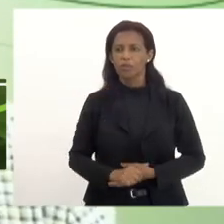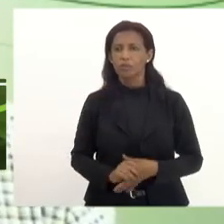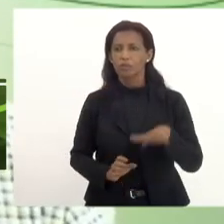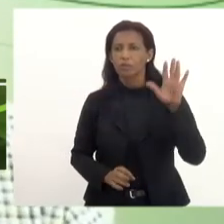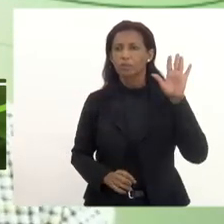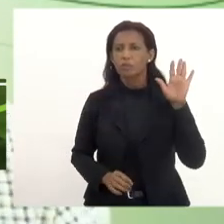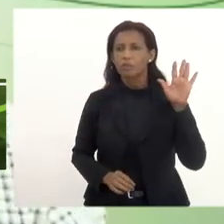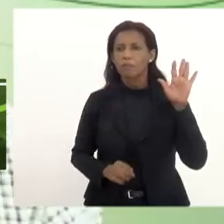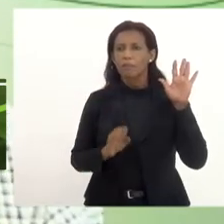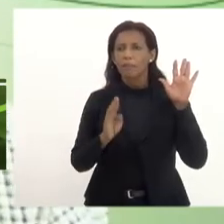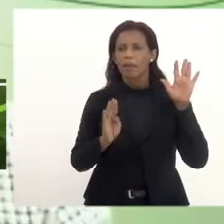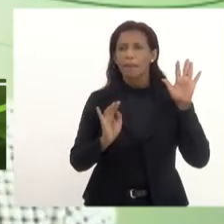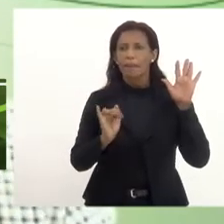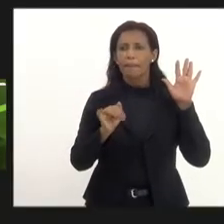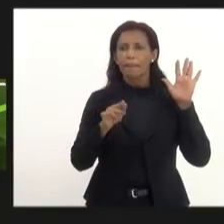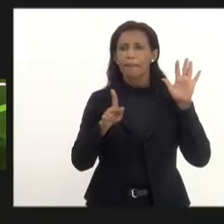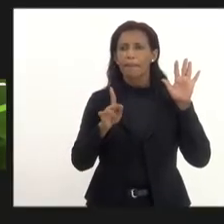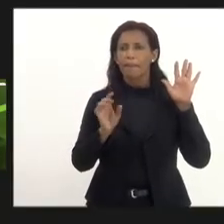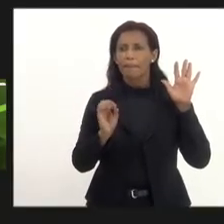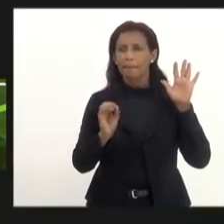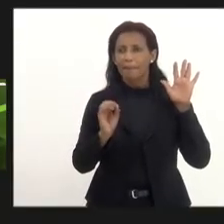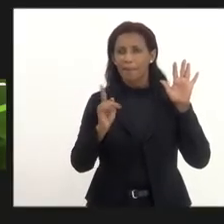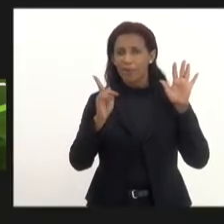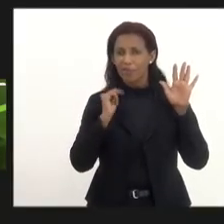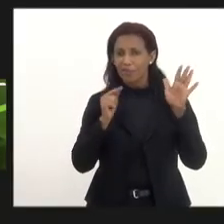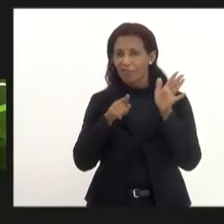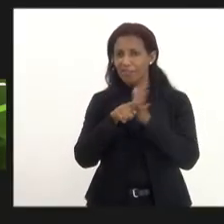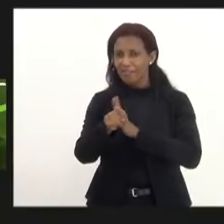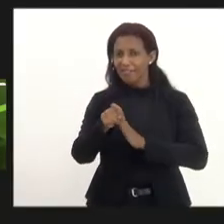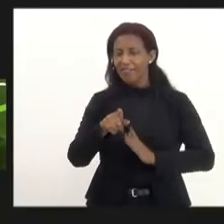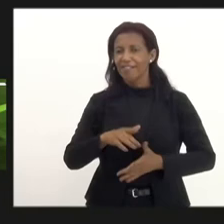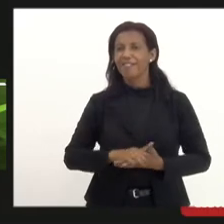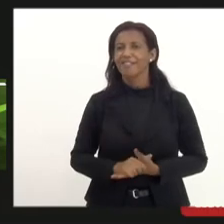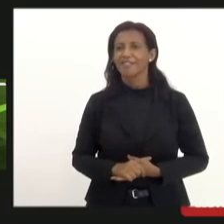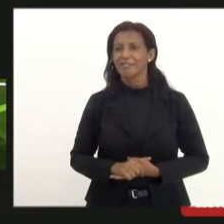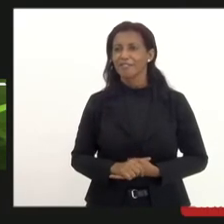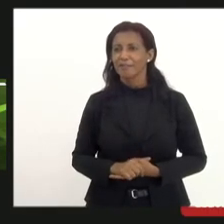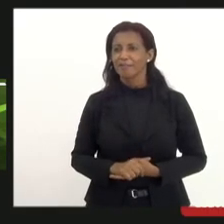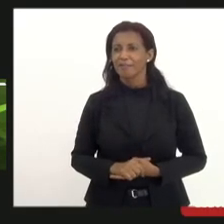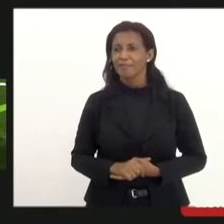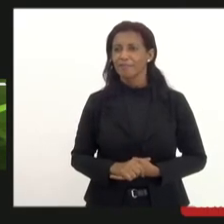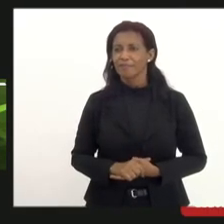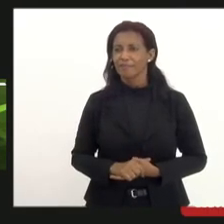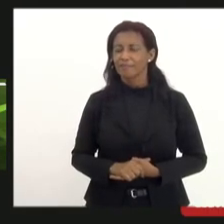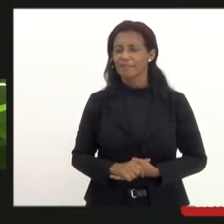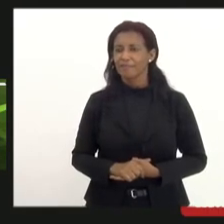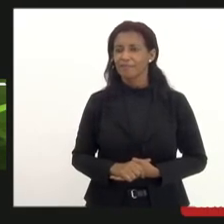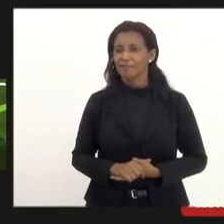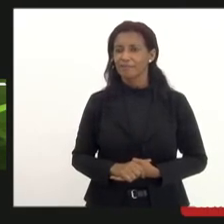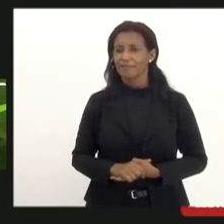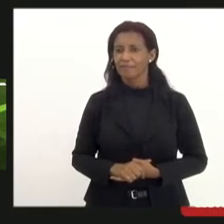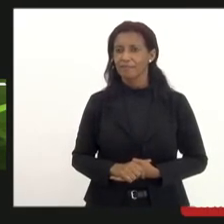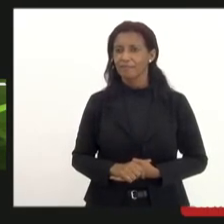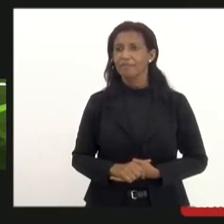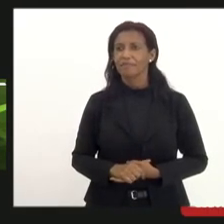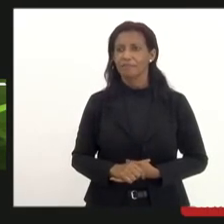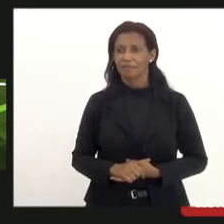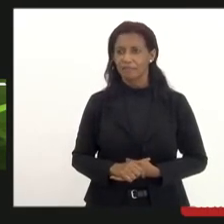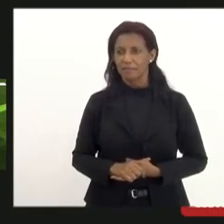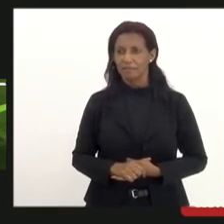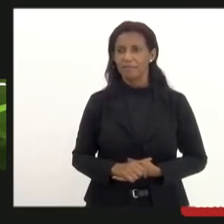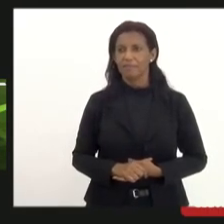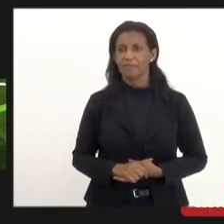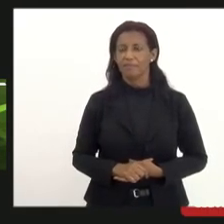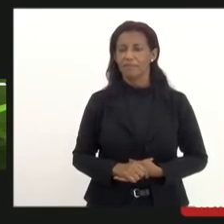Pois não, bicho. Depois eu vou fazer uma pergunta para você, tá, bicho? Fica triste, não, que hoje... Não tem que pedir as duas universitárias